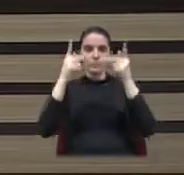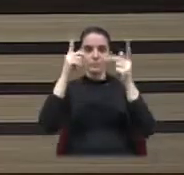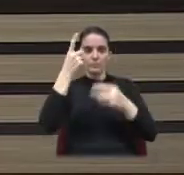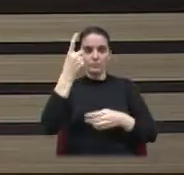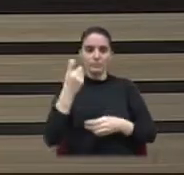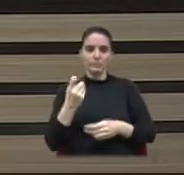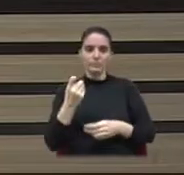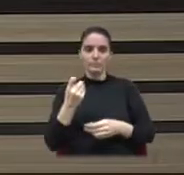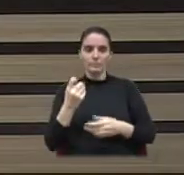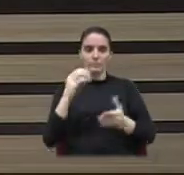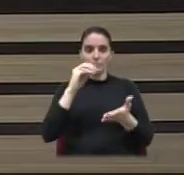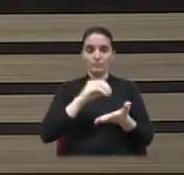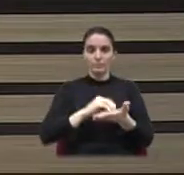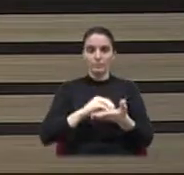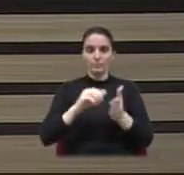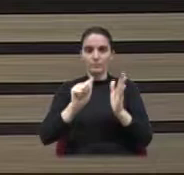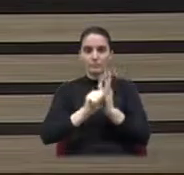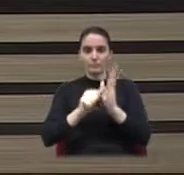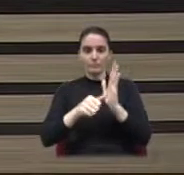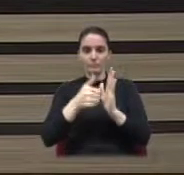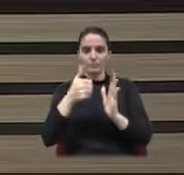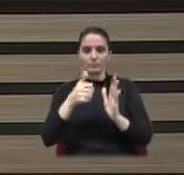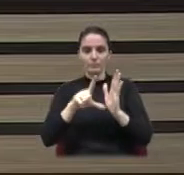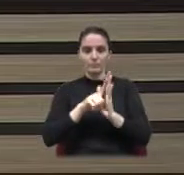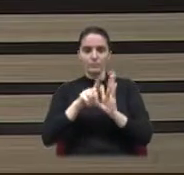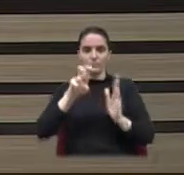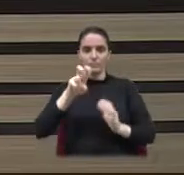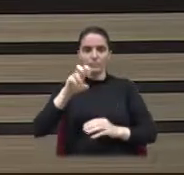único ao artigo 1º da lei